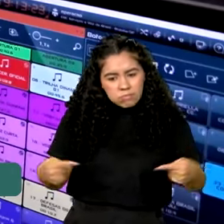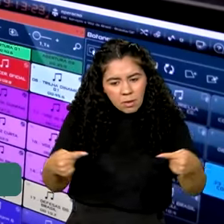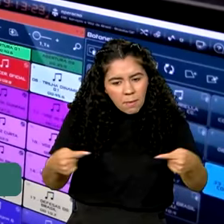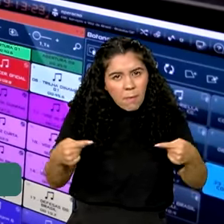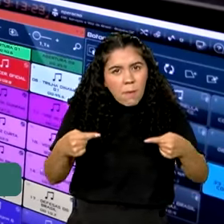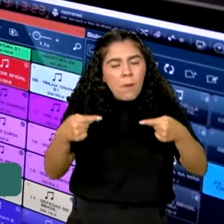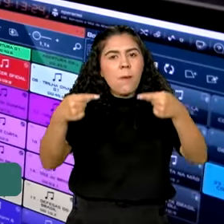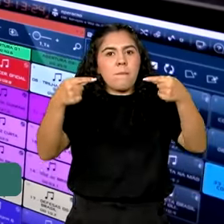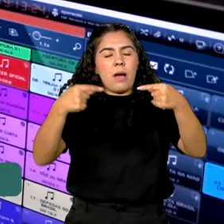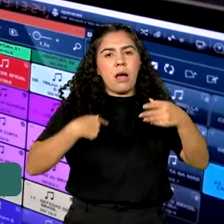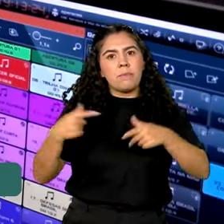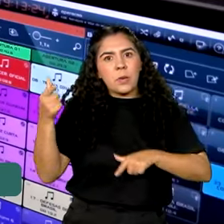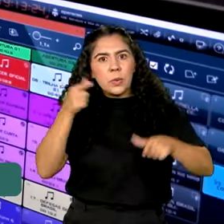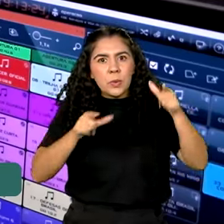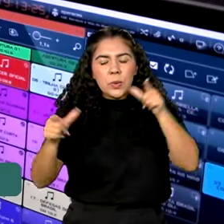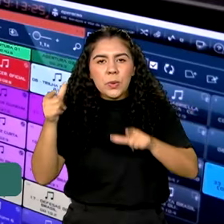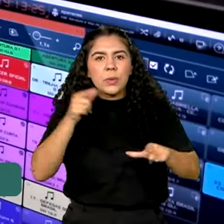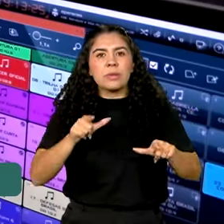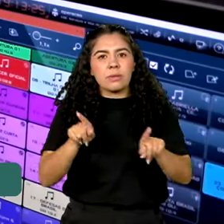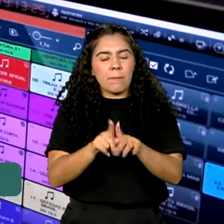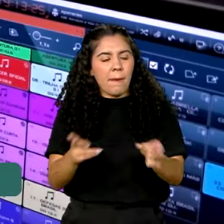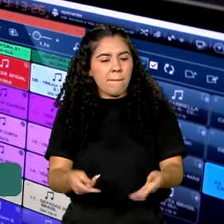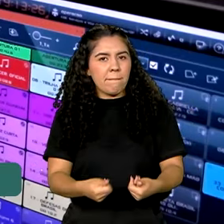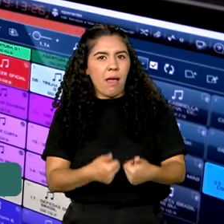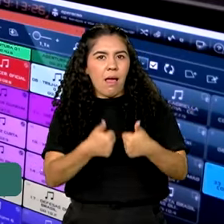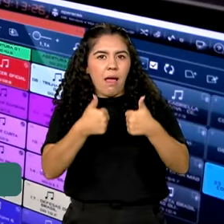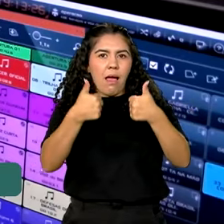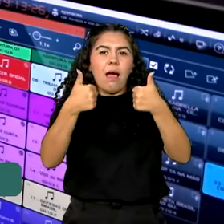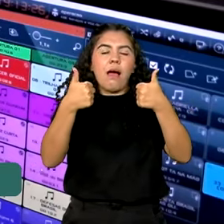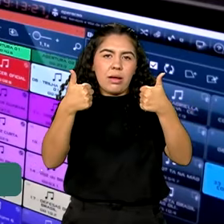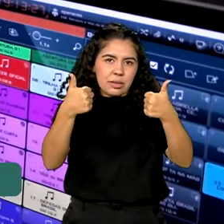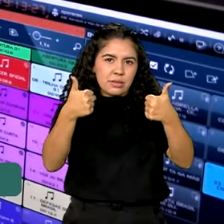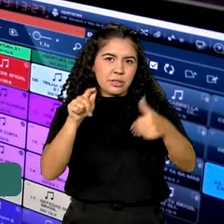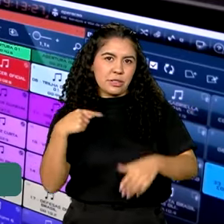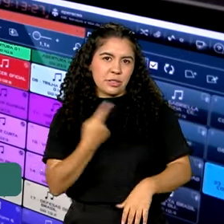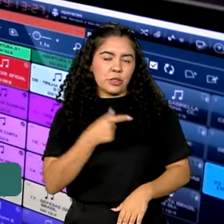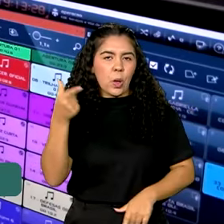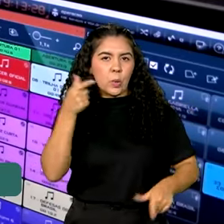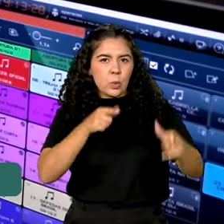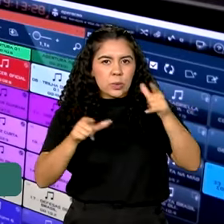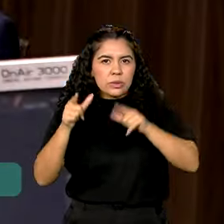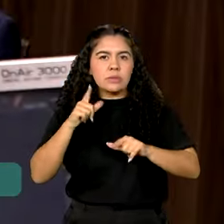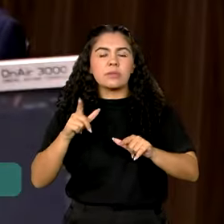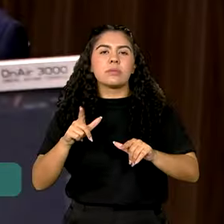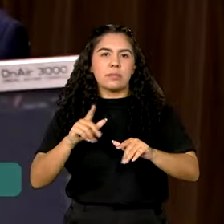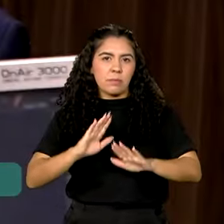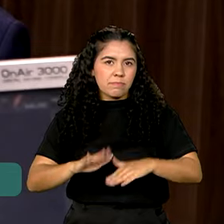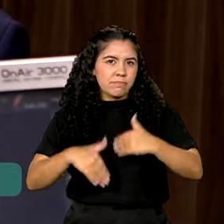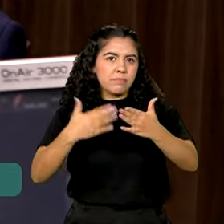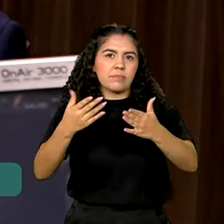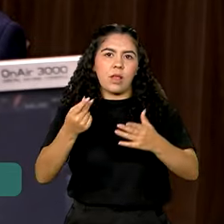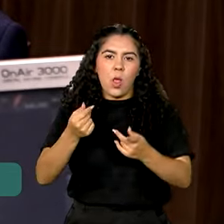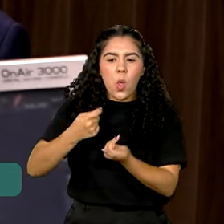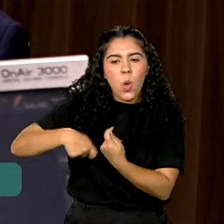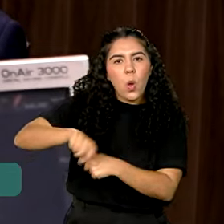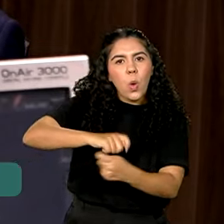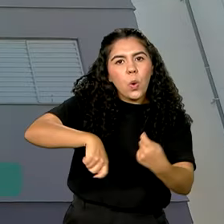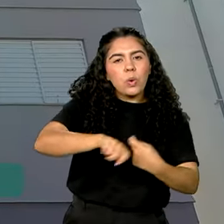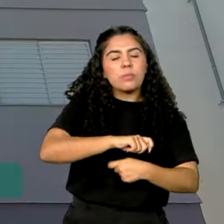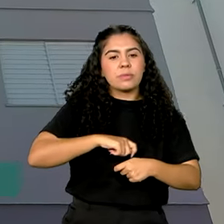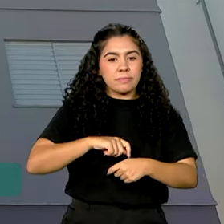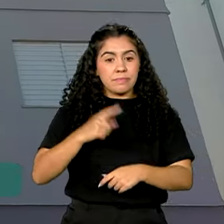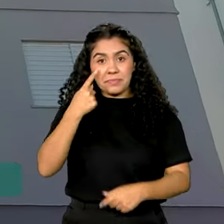que estão acontecendo esse ganho de renda essa melhoria que nós estamos conseguindo avançar com a melhoria da economia com a melhoria dos postos de